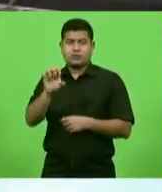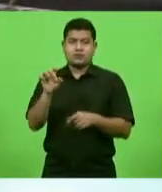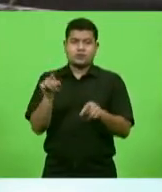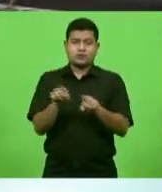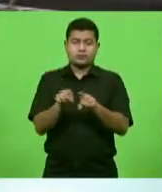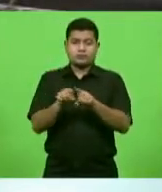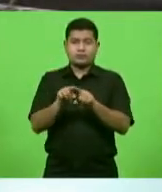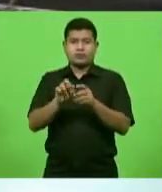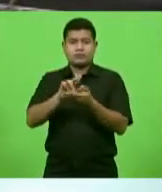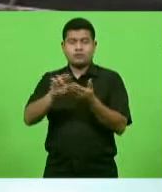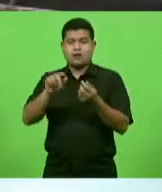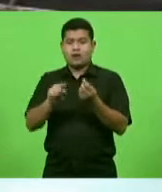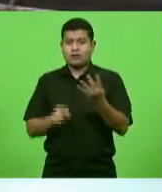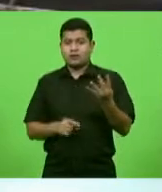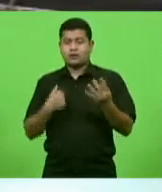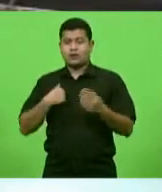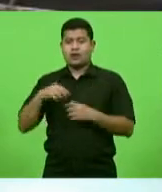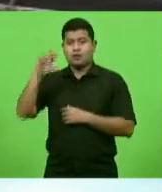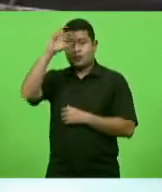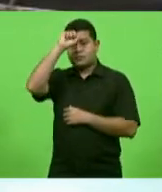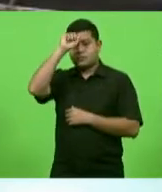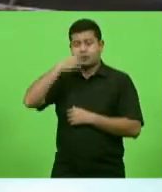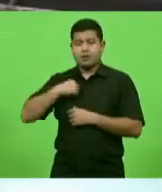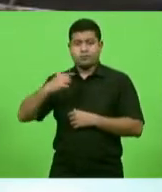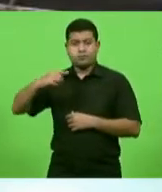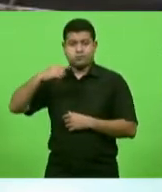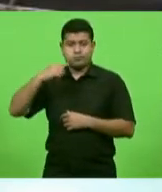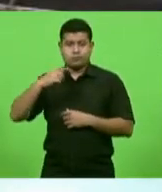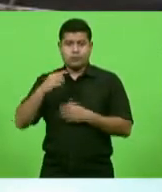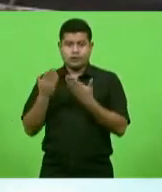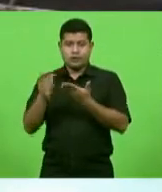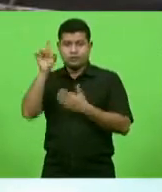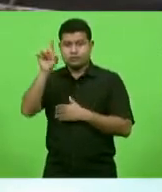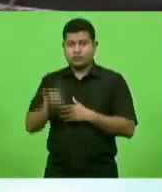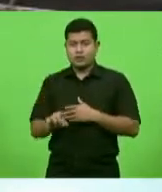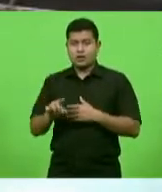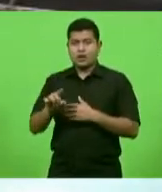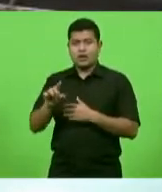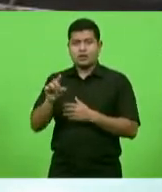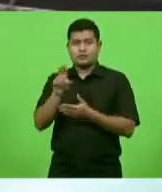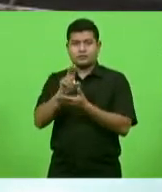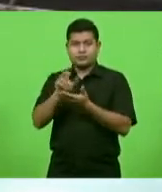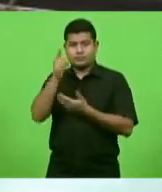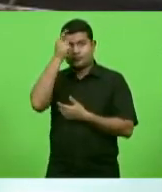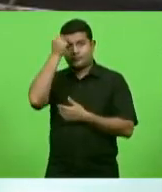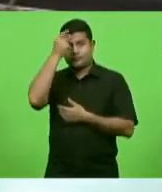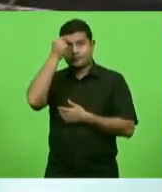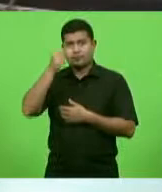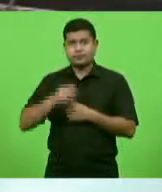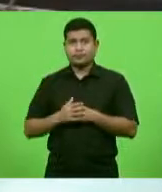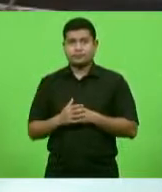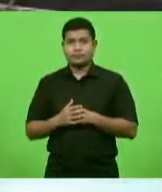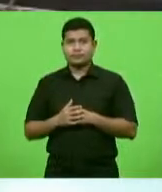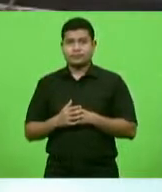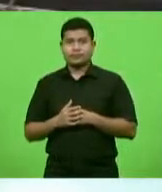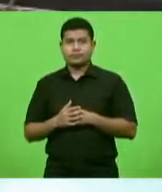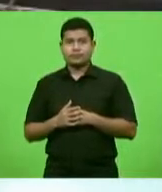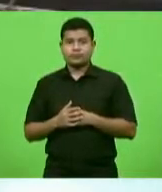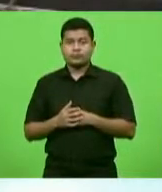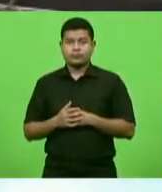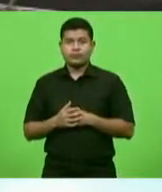conforme aprendi na Faculdade de Direito, que não está nos autos, não está no mundo, logo não